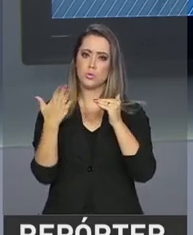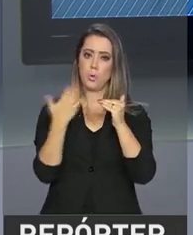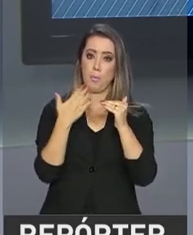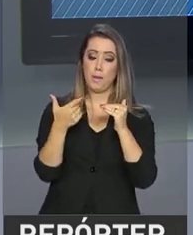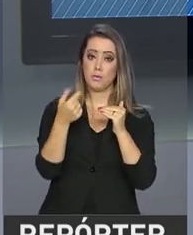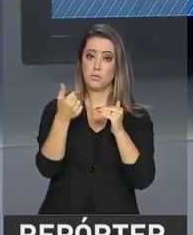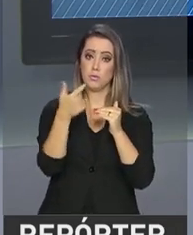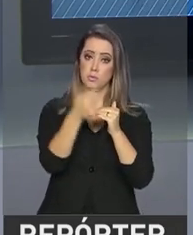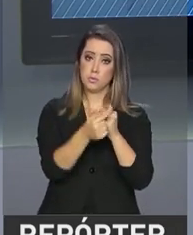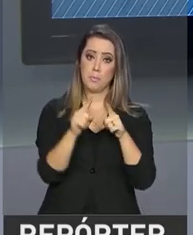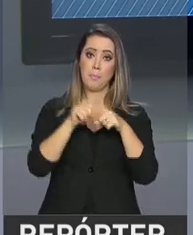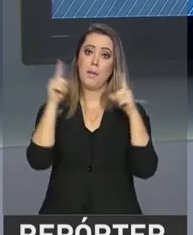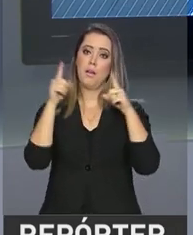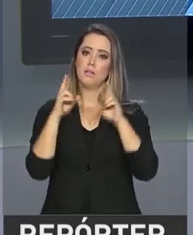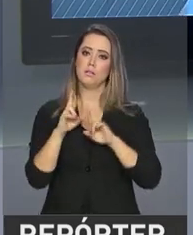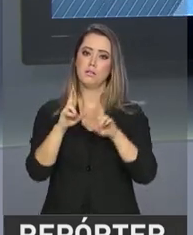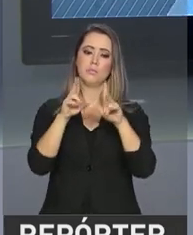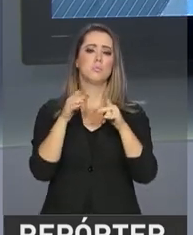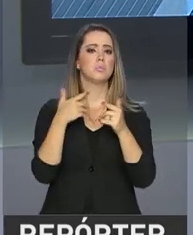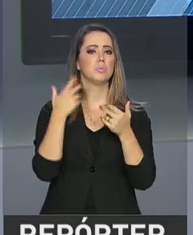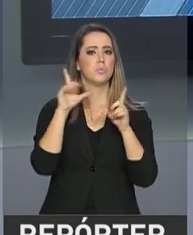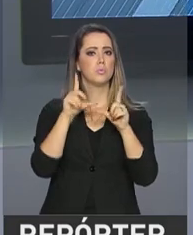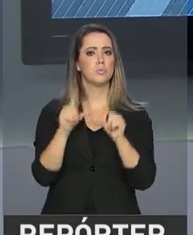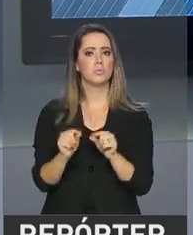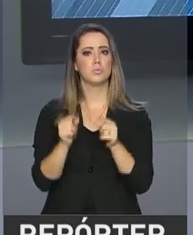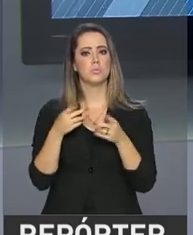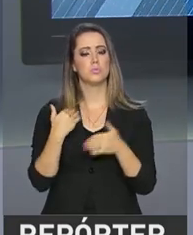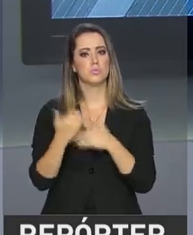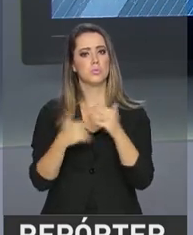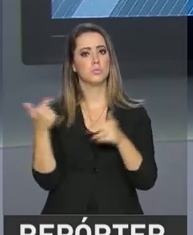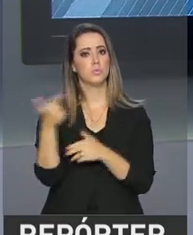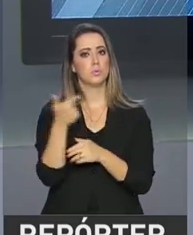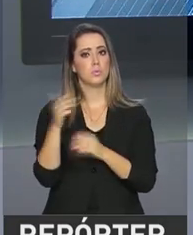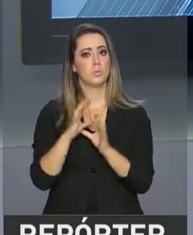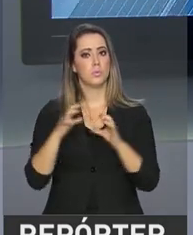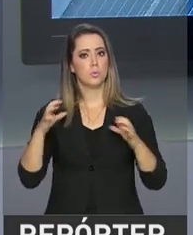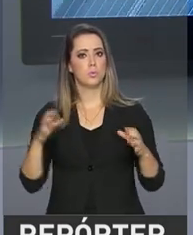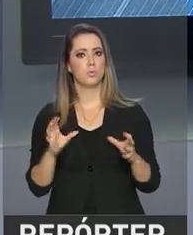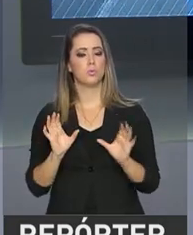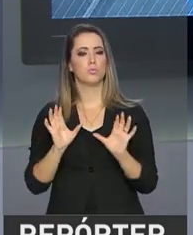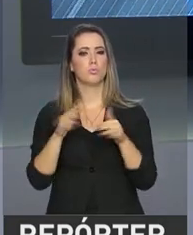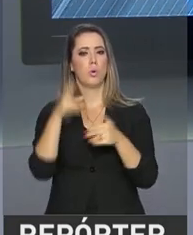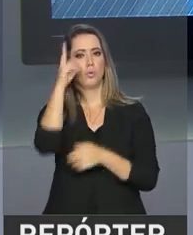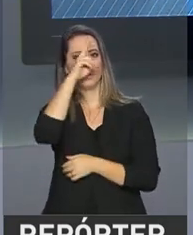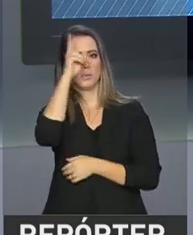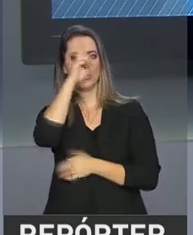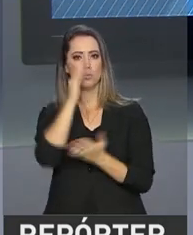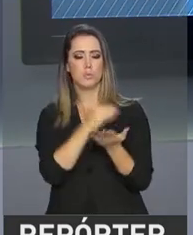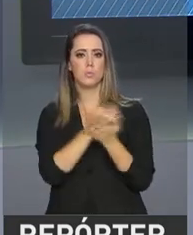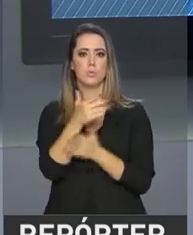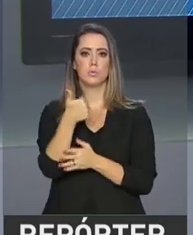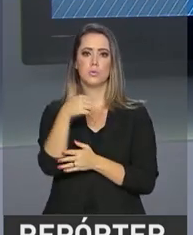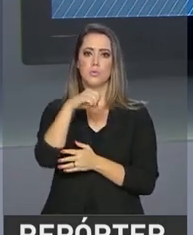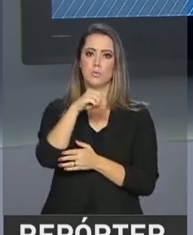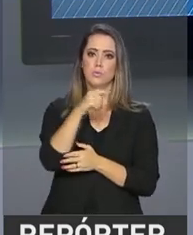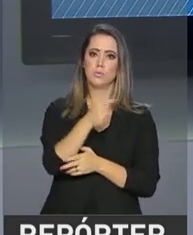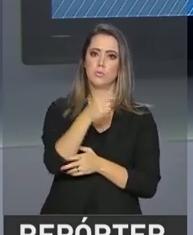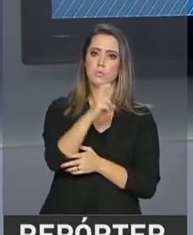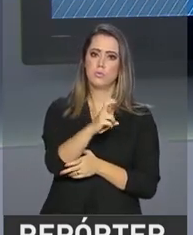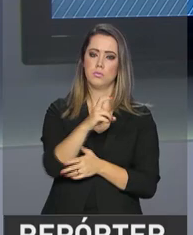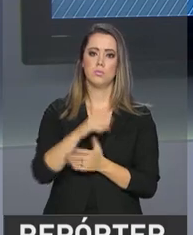obtido em 2017 mas apesar da queda a estimativa s segunda maior da série histórica iniciada em